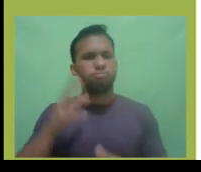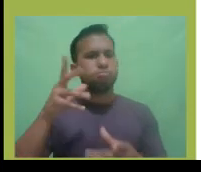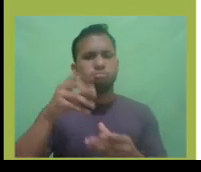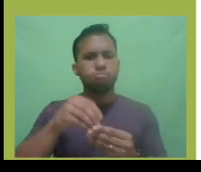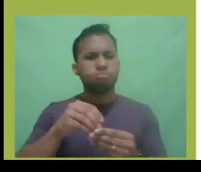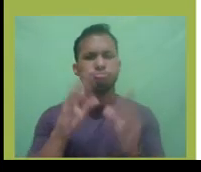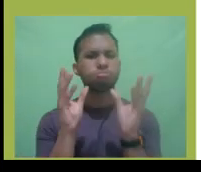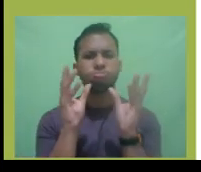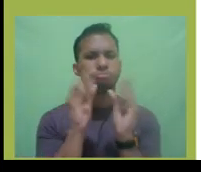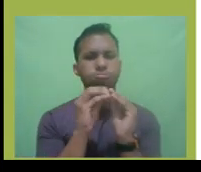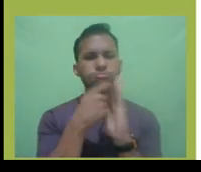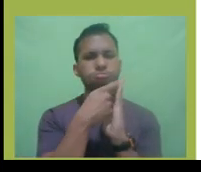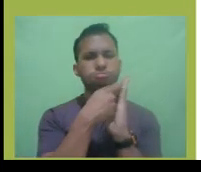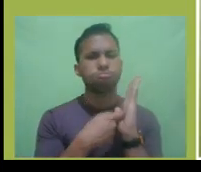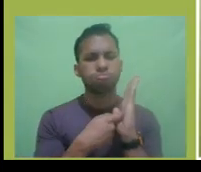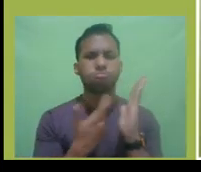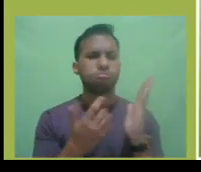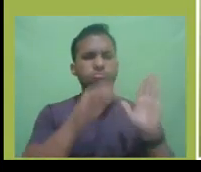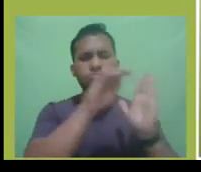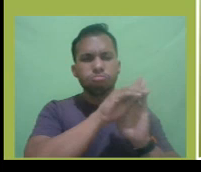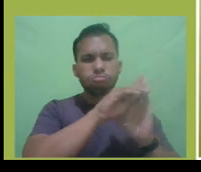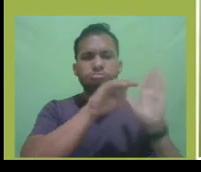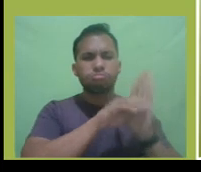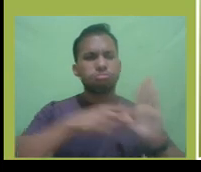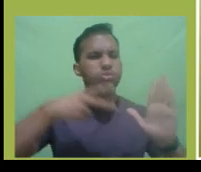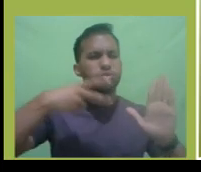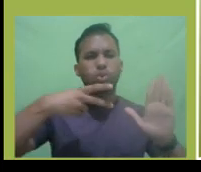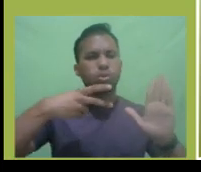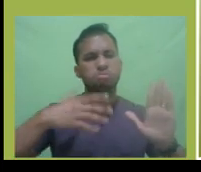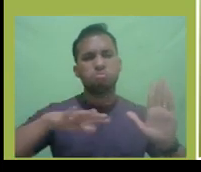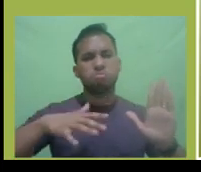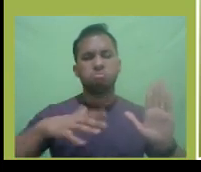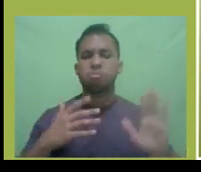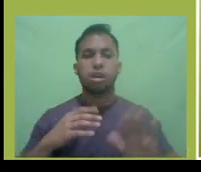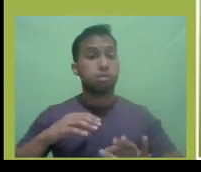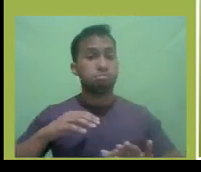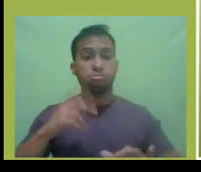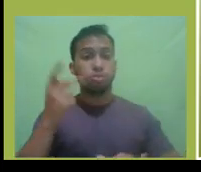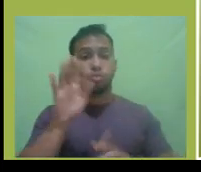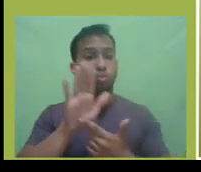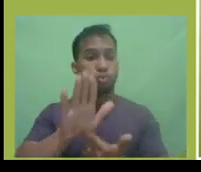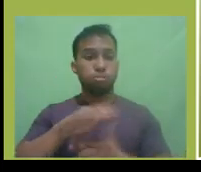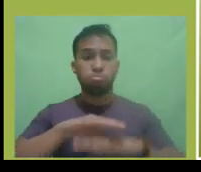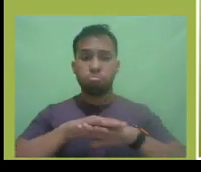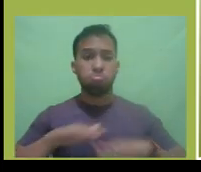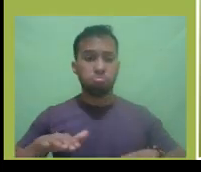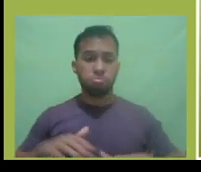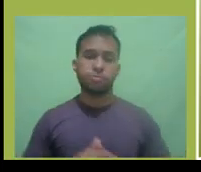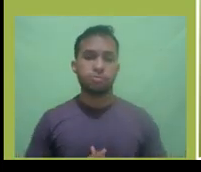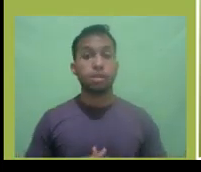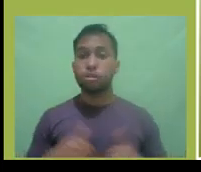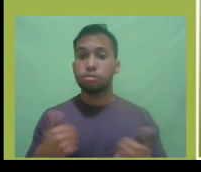pontos, fechando o seu trabalho. Bom, é isso, pessoal. Espero que essas dicas tenham ajudado vocês.